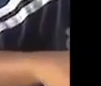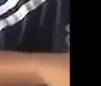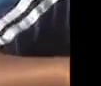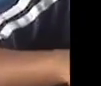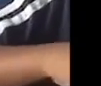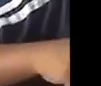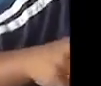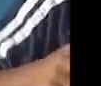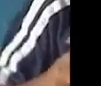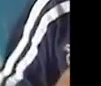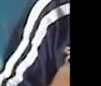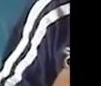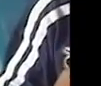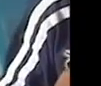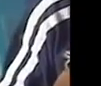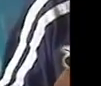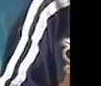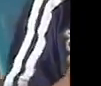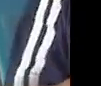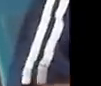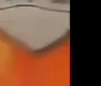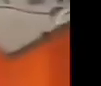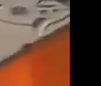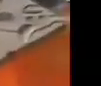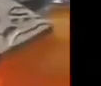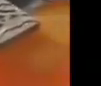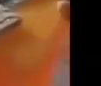faço xilogravura, a mesma arte que meu pai.